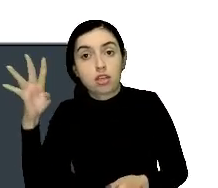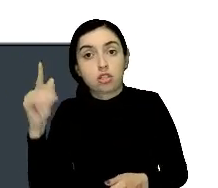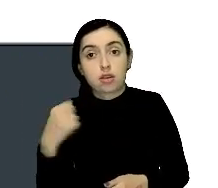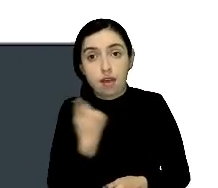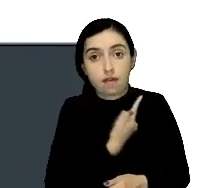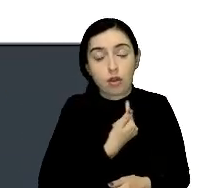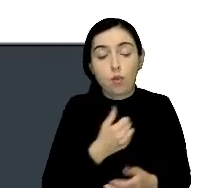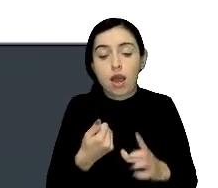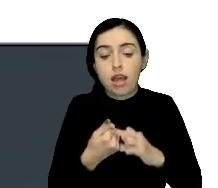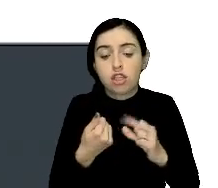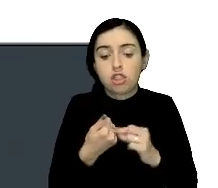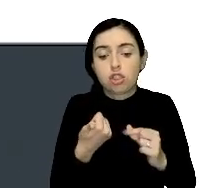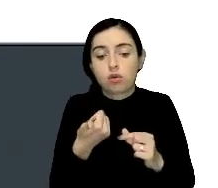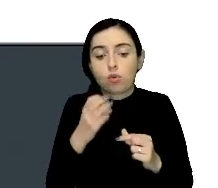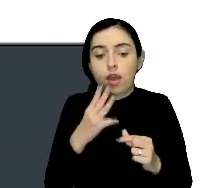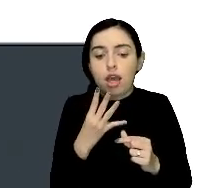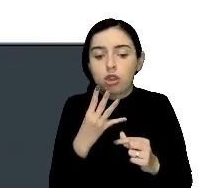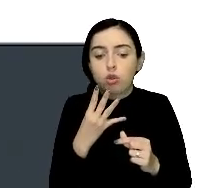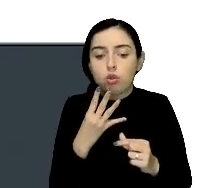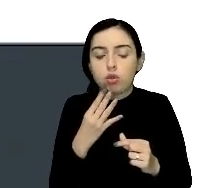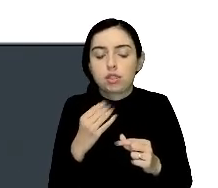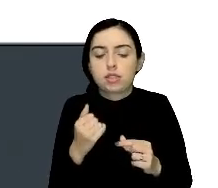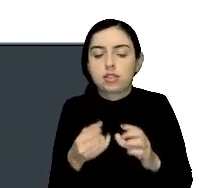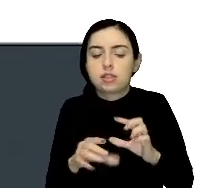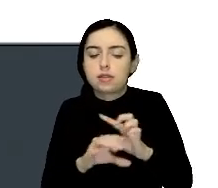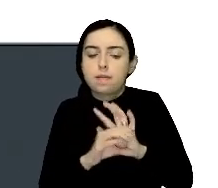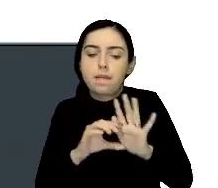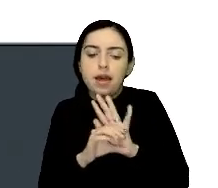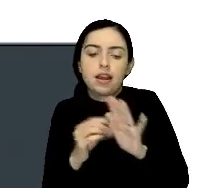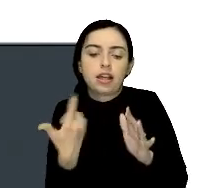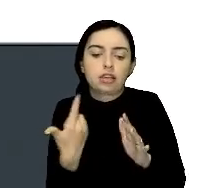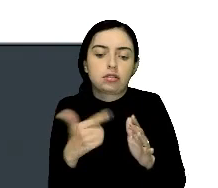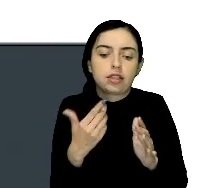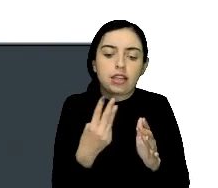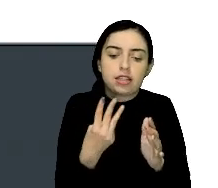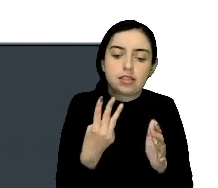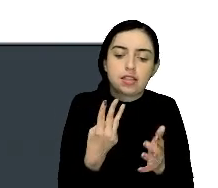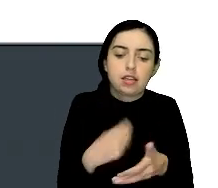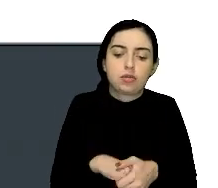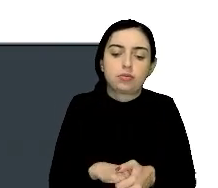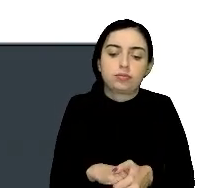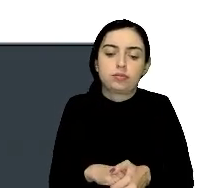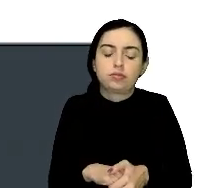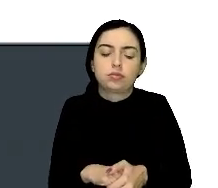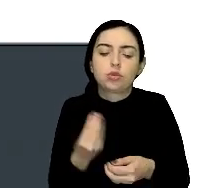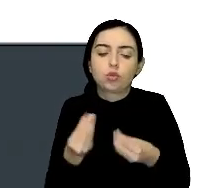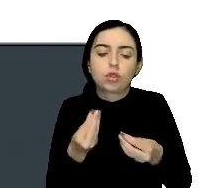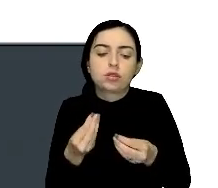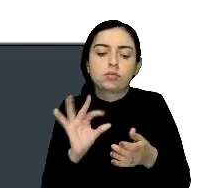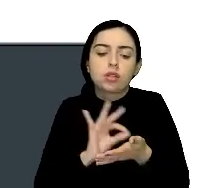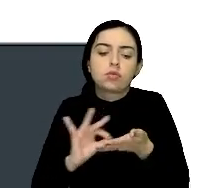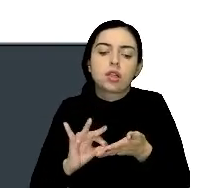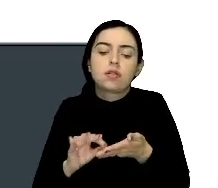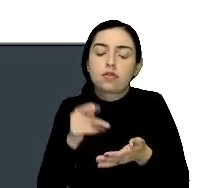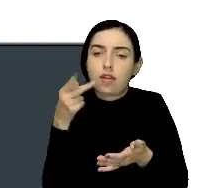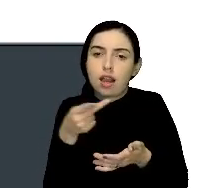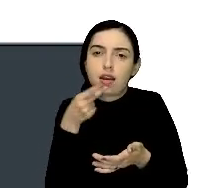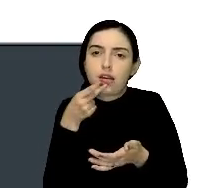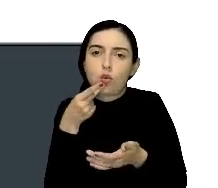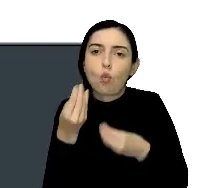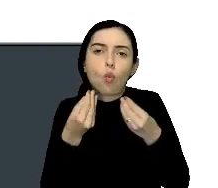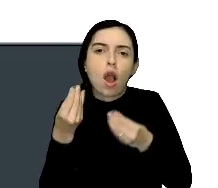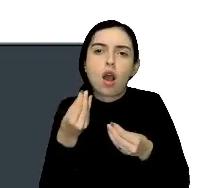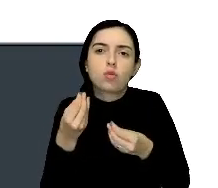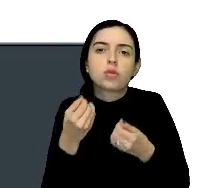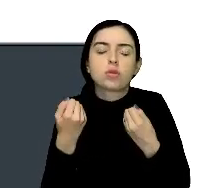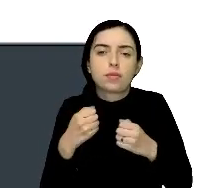14, parágrafo 3º, que diz da existência do visto humanitário, fosse regulamentado dizendo quais